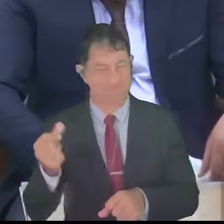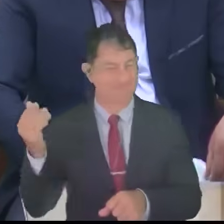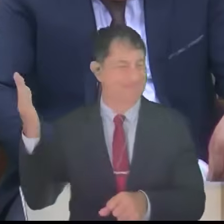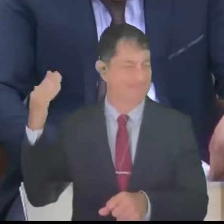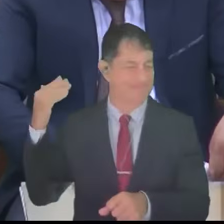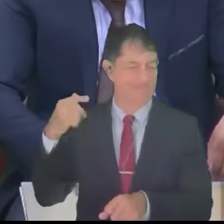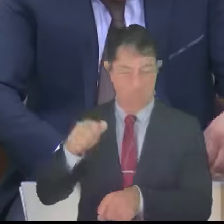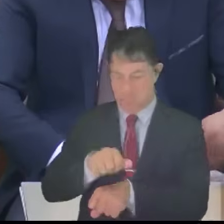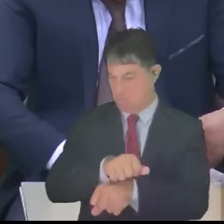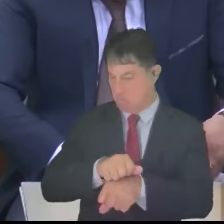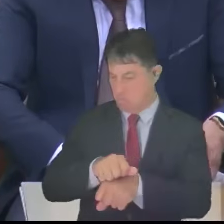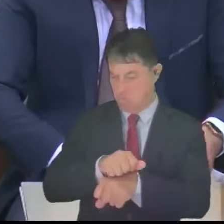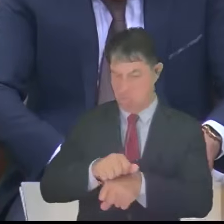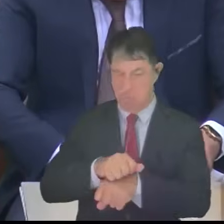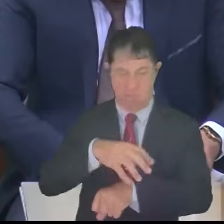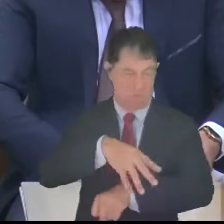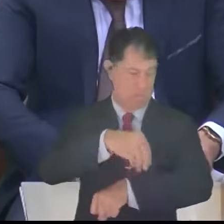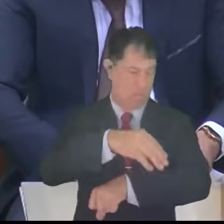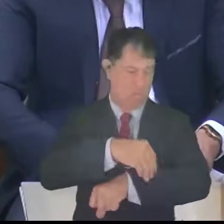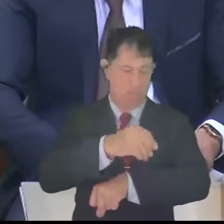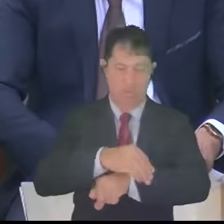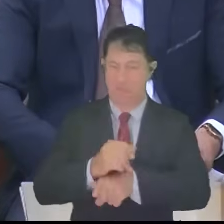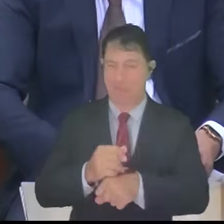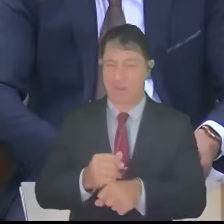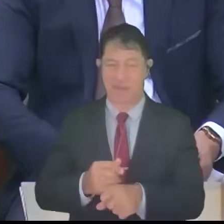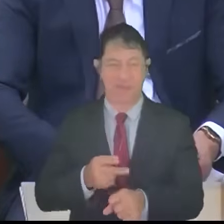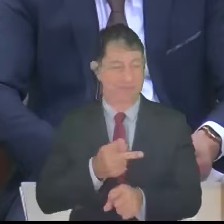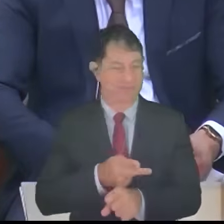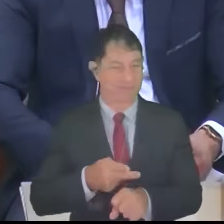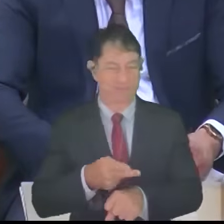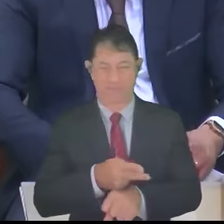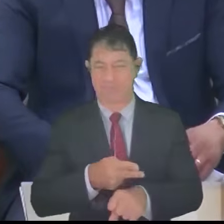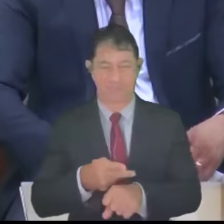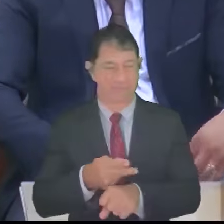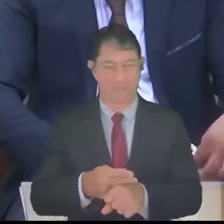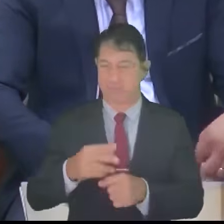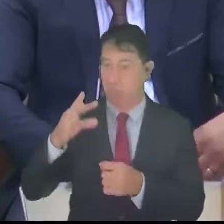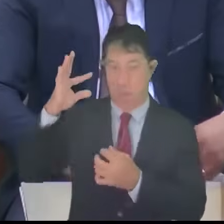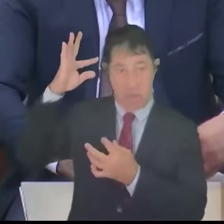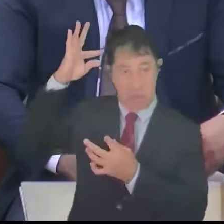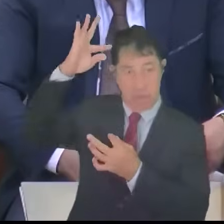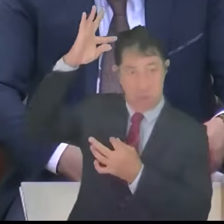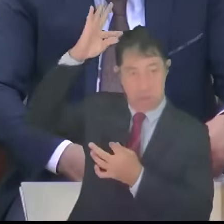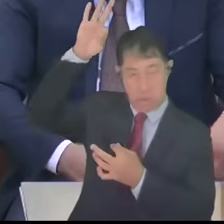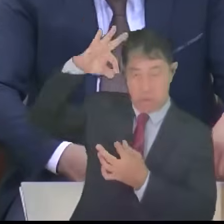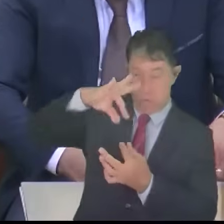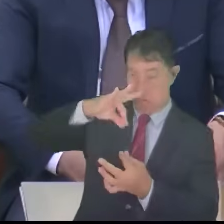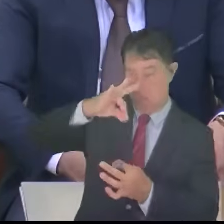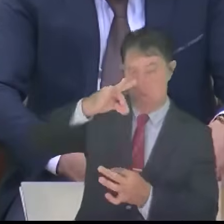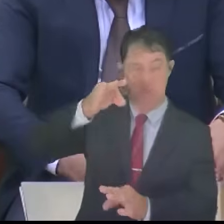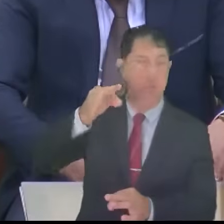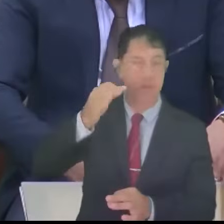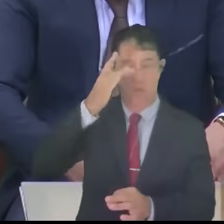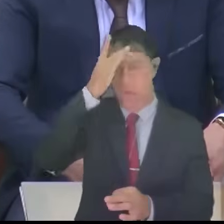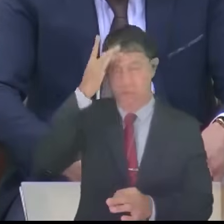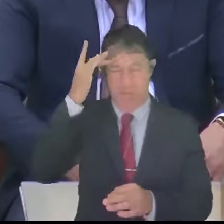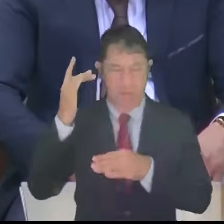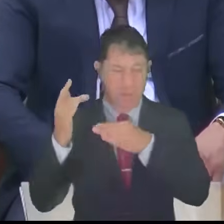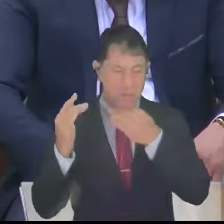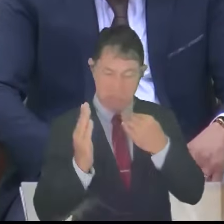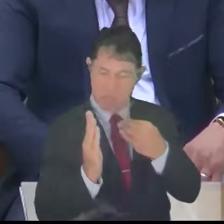em Isaac, Jacó. Não adianta você buscar nos espíritos daqueles que já morreram, porque Jesus